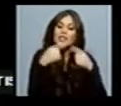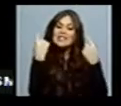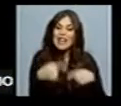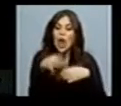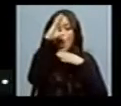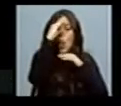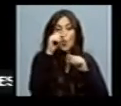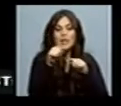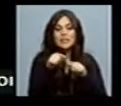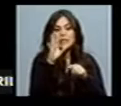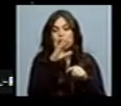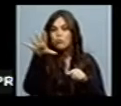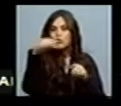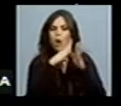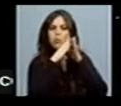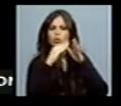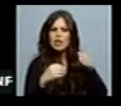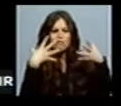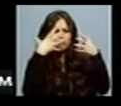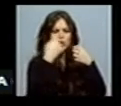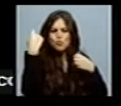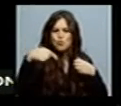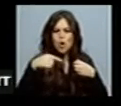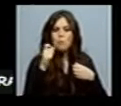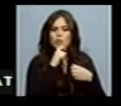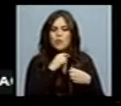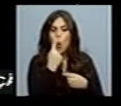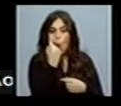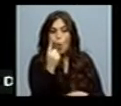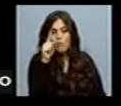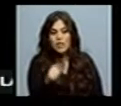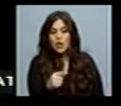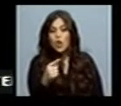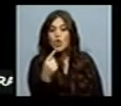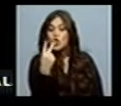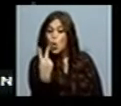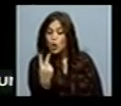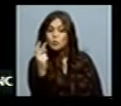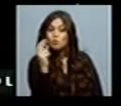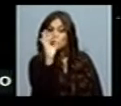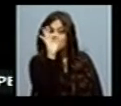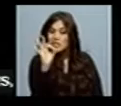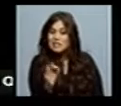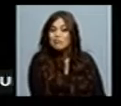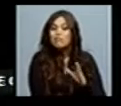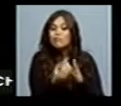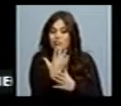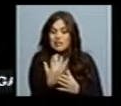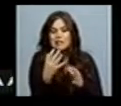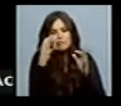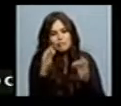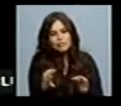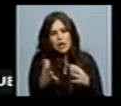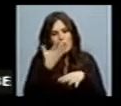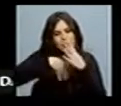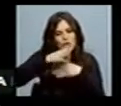se pegarmos no modelo do impacto único, tem apenas a probabilidade de 1 a 2% de produzir precisamente a mistura lunar